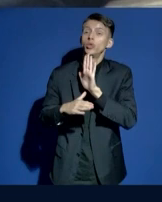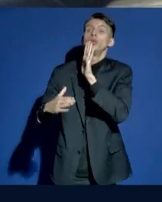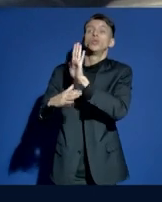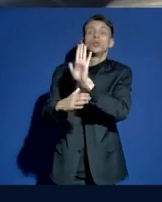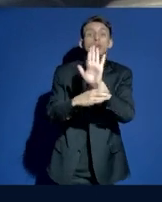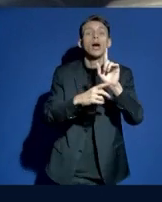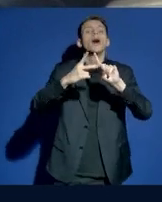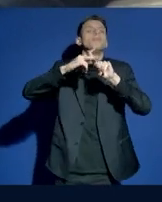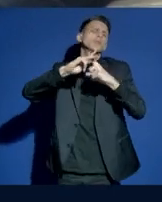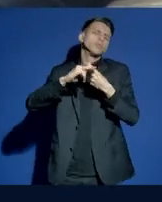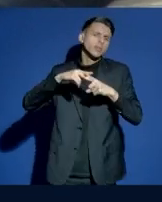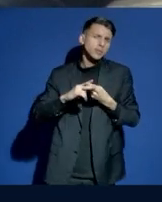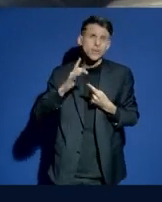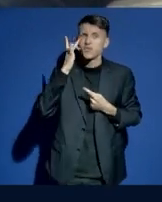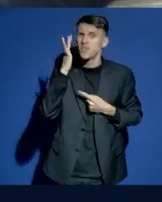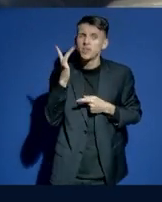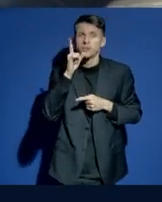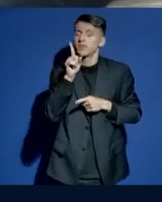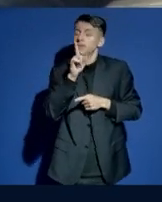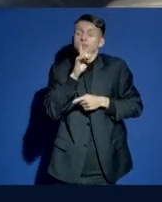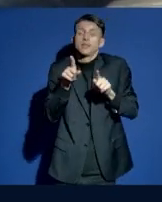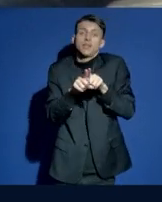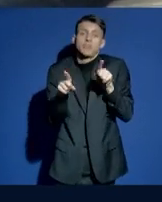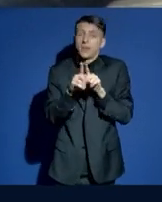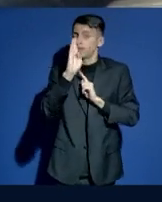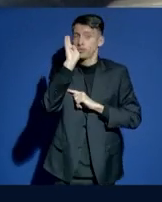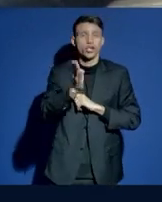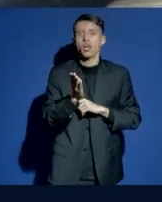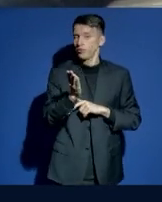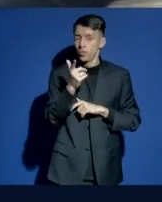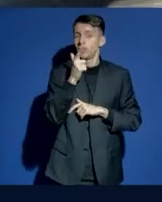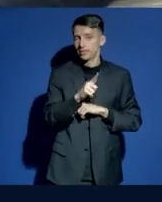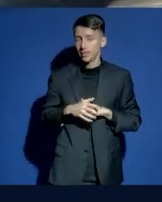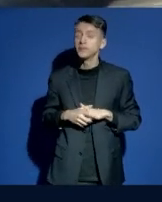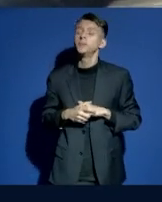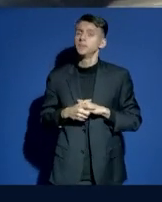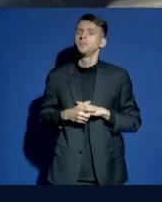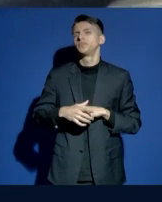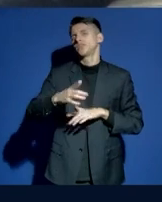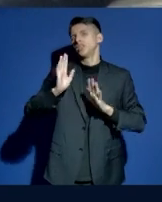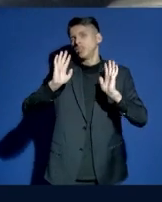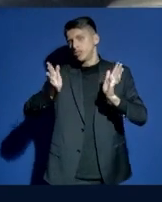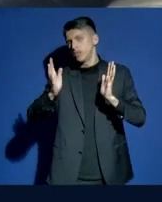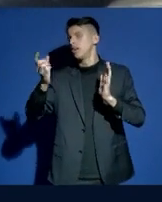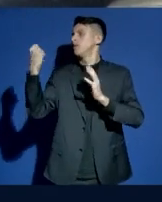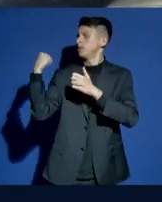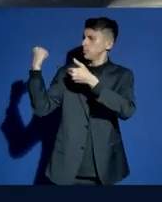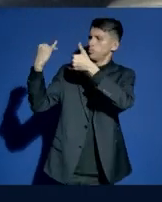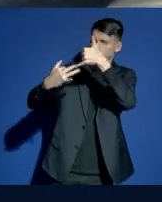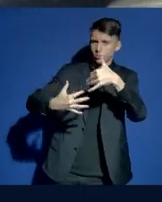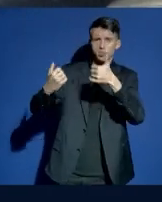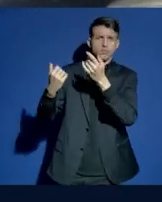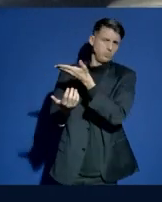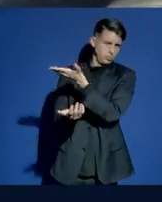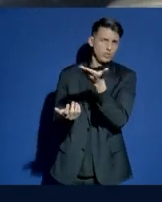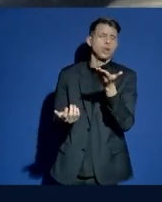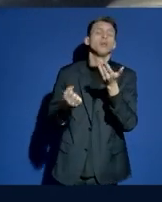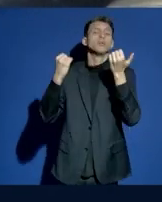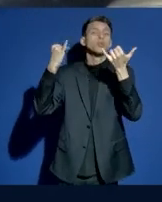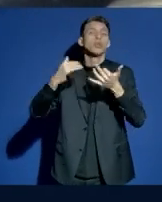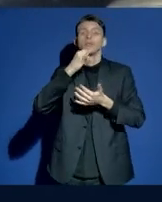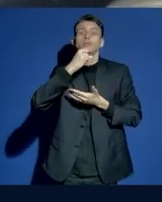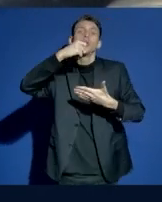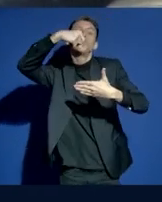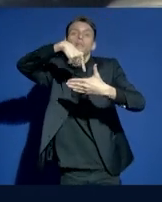manutenção e a resposta imediata Porque como colocou os que me precederam quando alguém tá